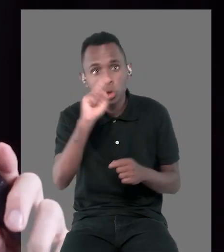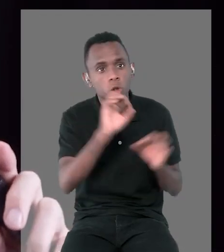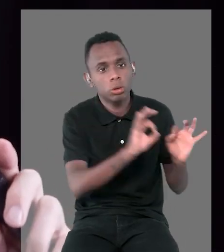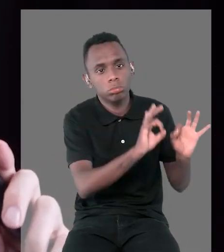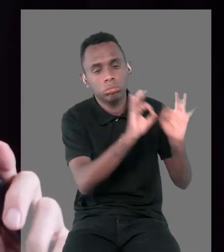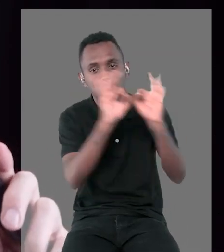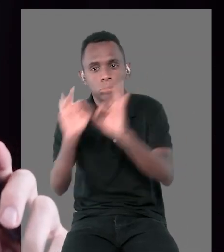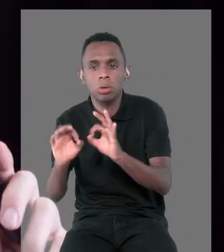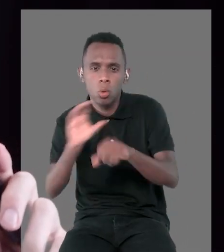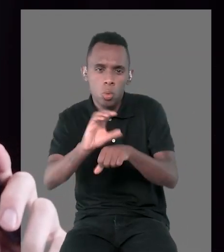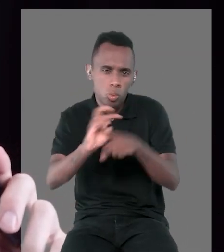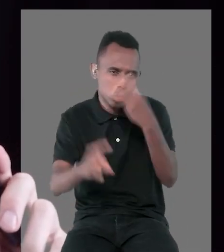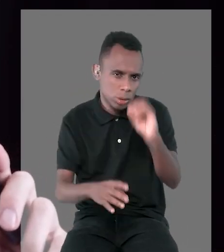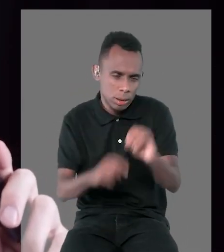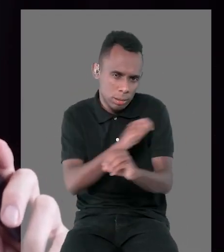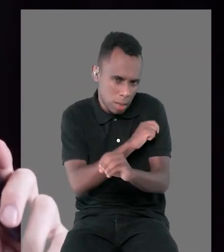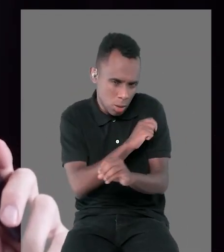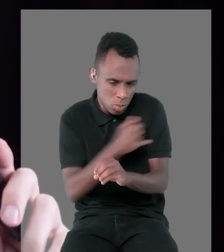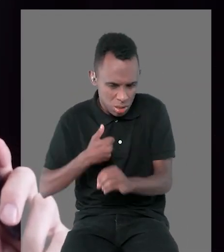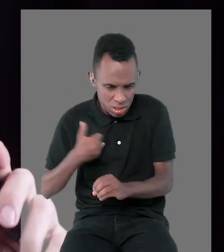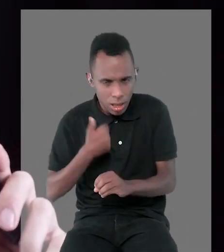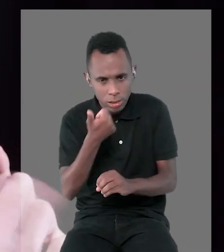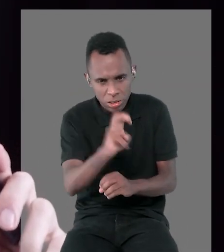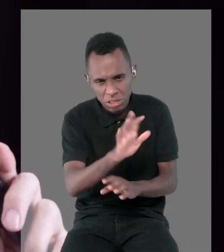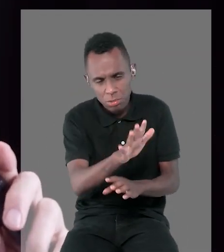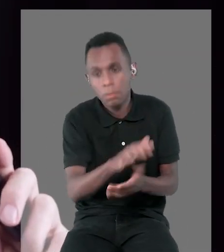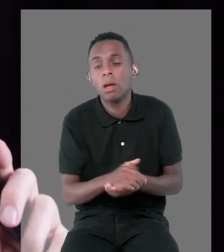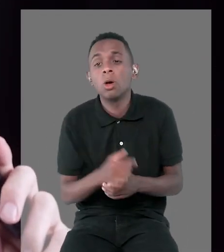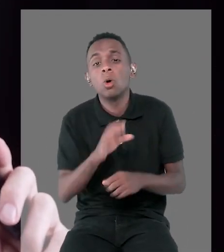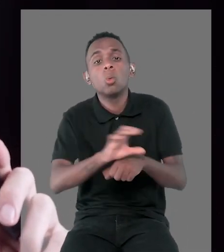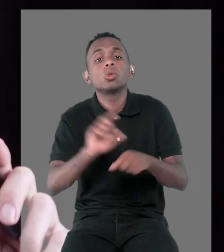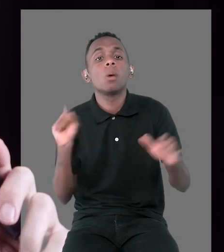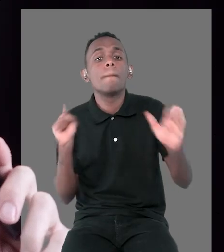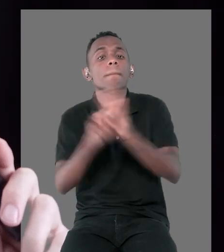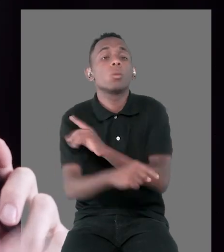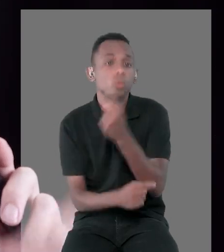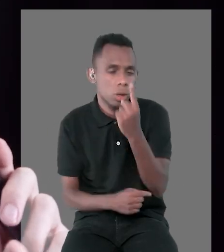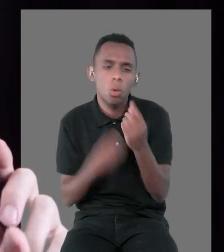30 alunos dessa idade, e esse curso seria uma pergunta.